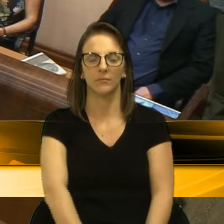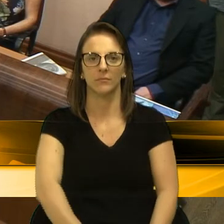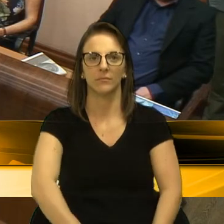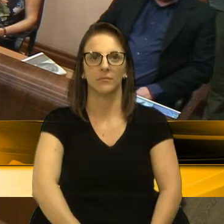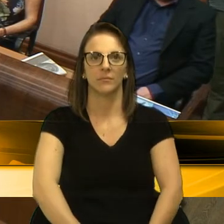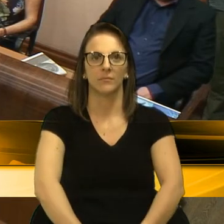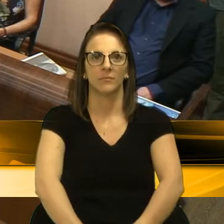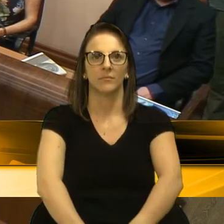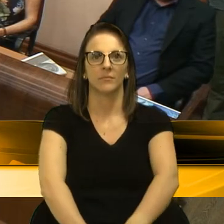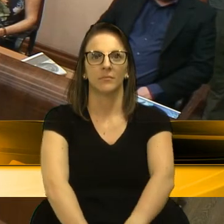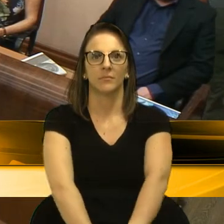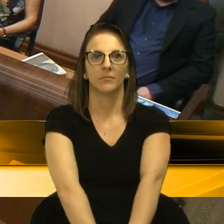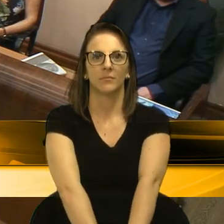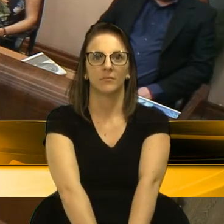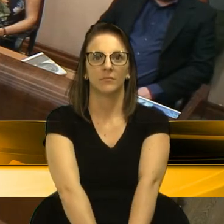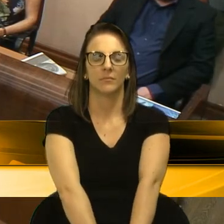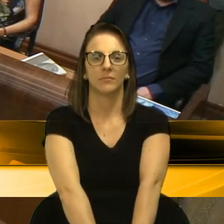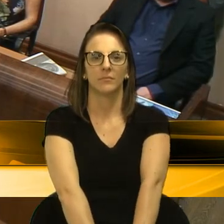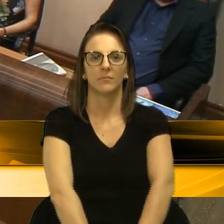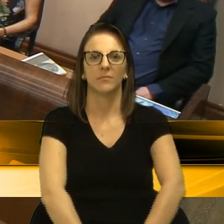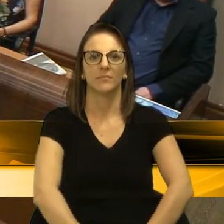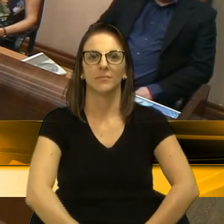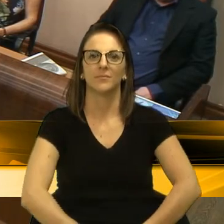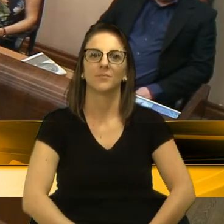Vamos tocar a nossa reunião.